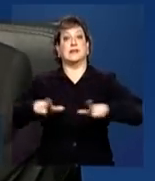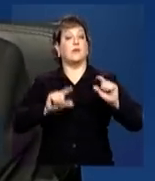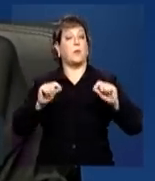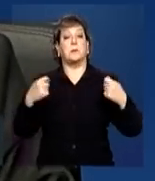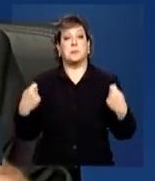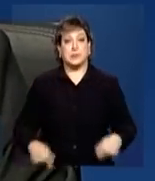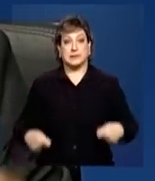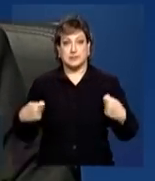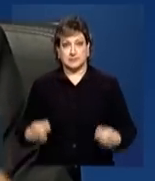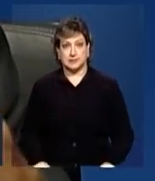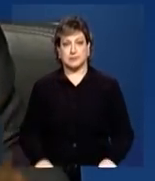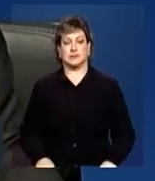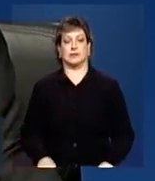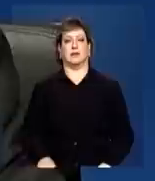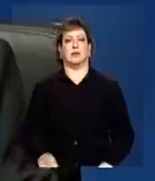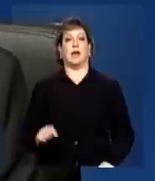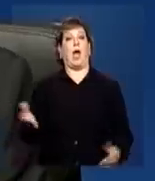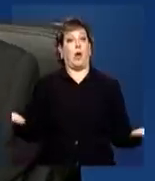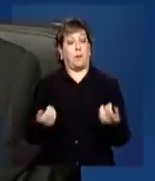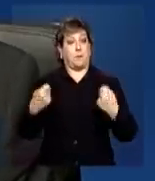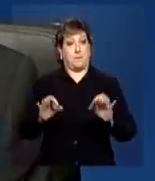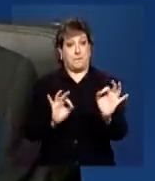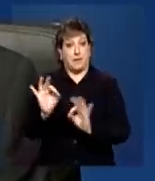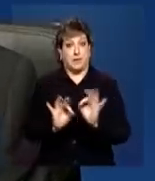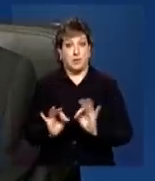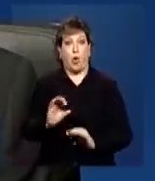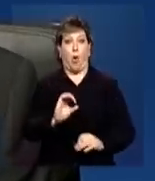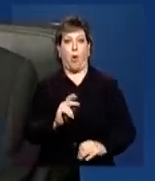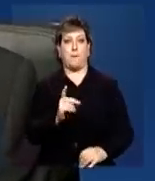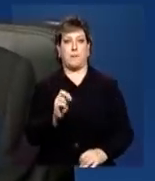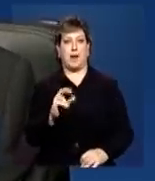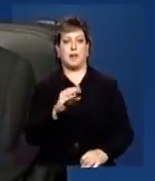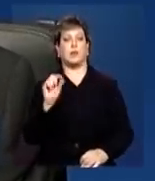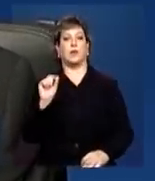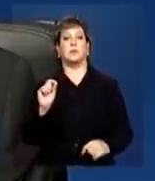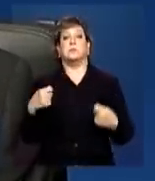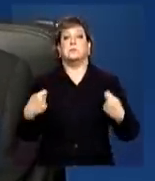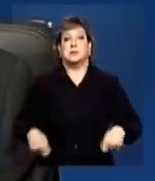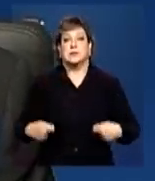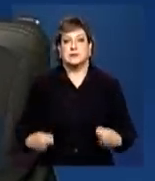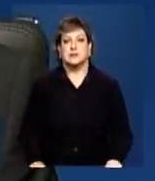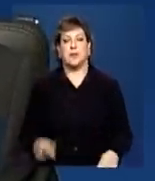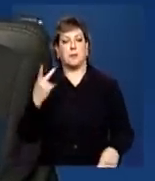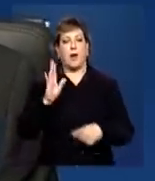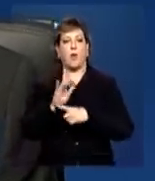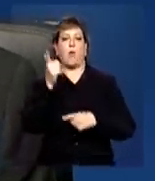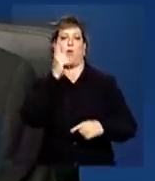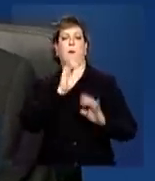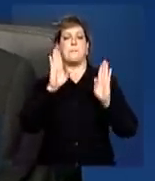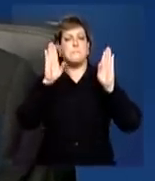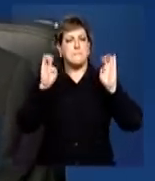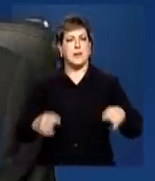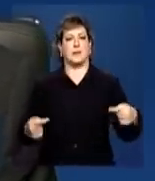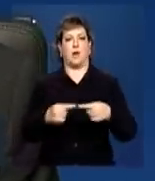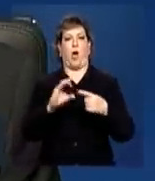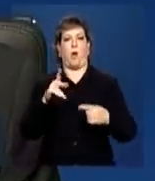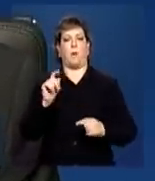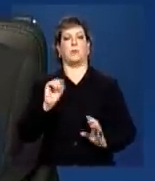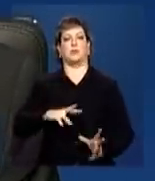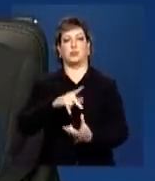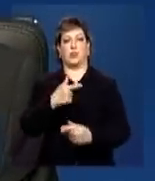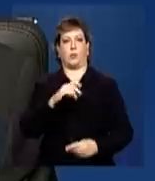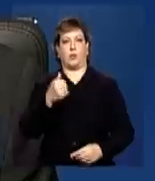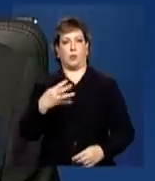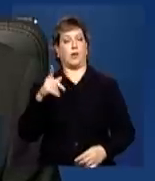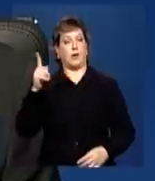necessários, e temos que planejar agora as operações necessárias para garantir o sucesso da Copa do Mundo de